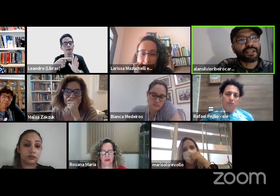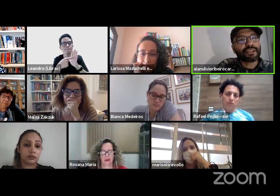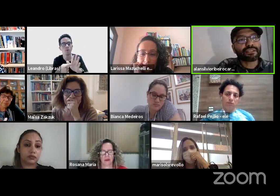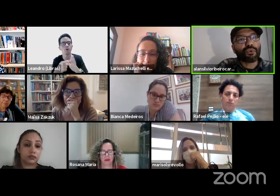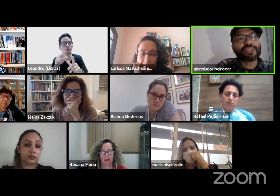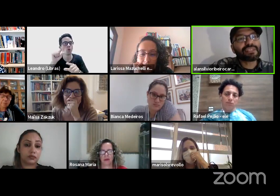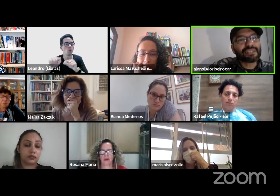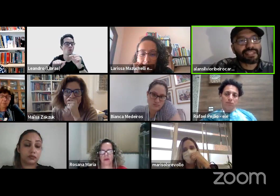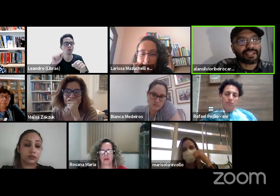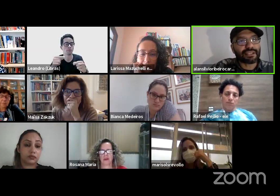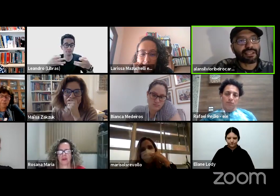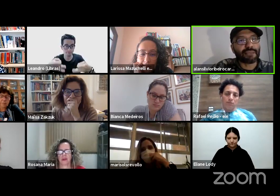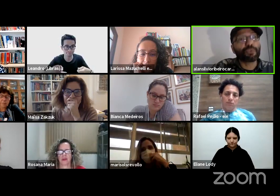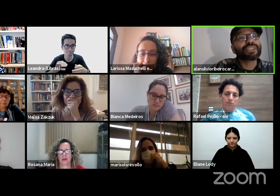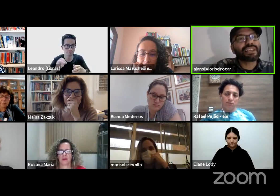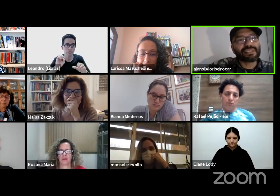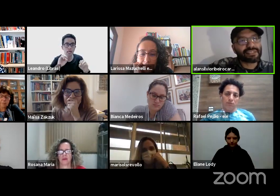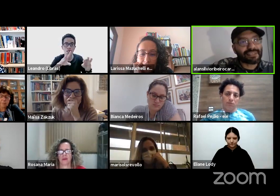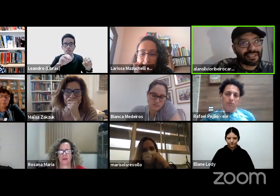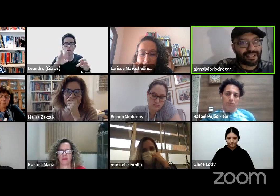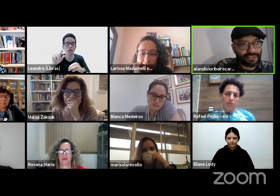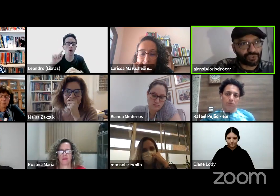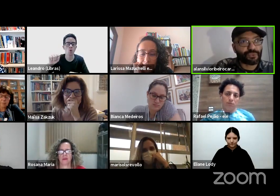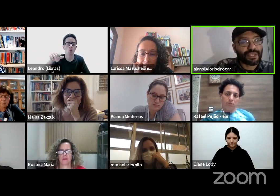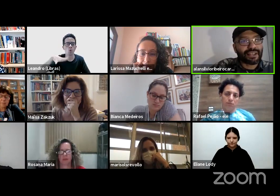né? Então, o que se ensina aqui? Por que se